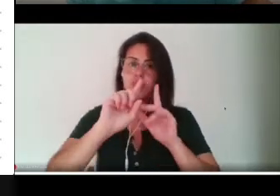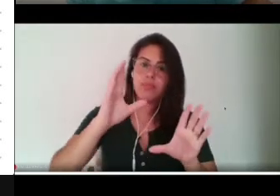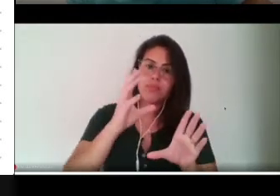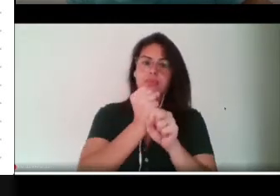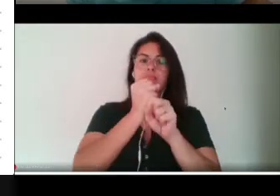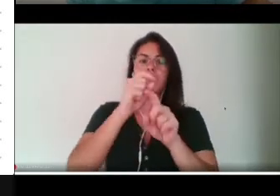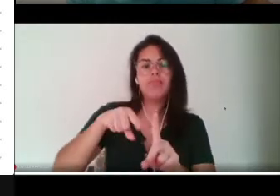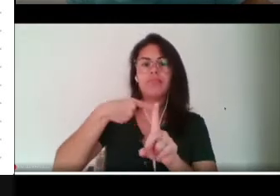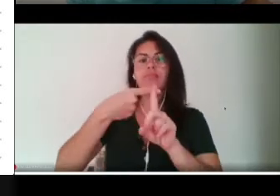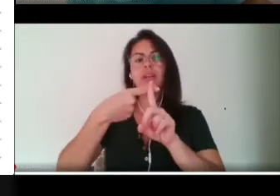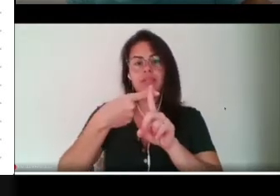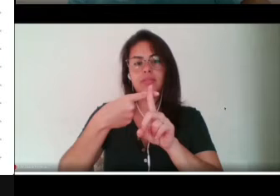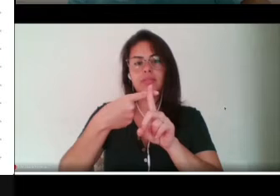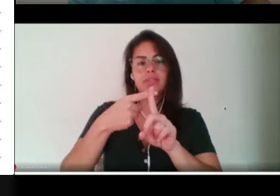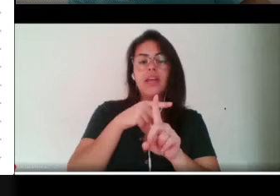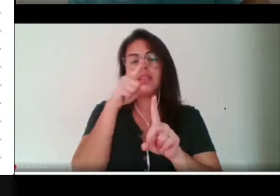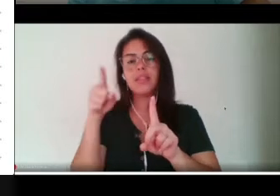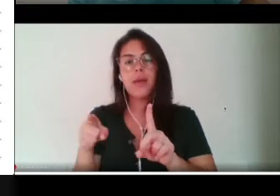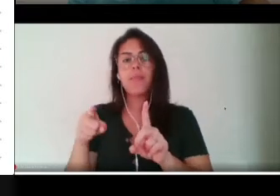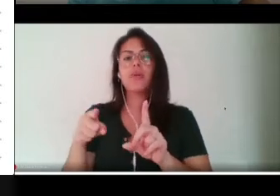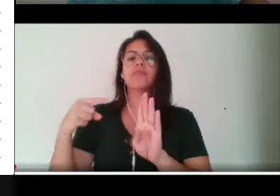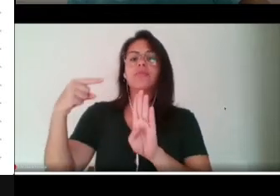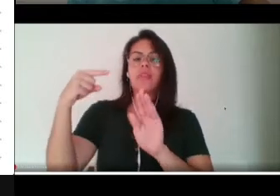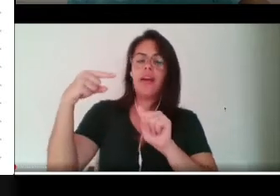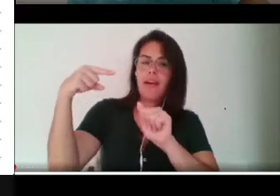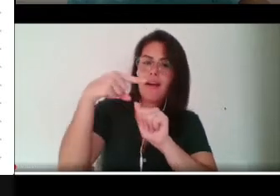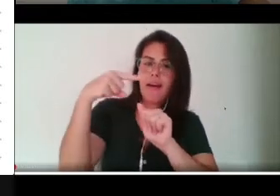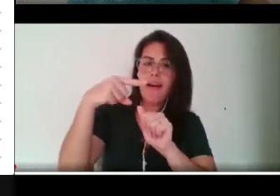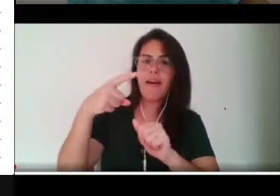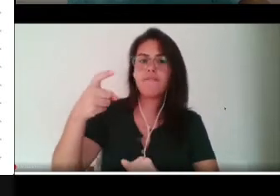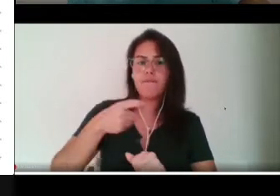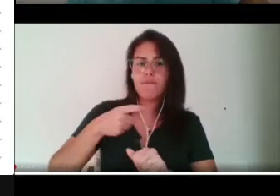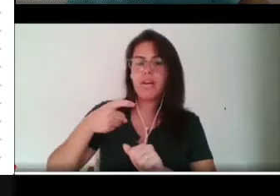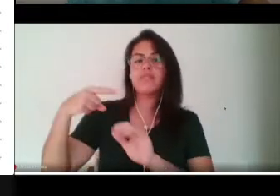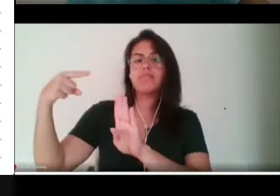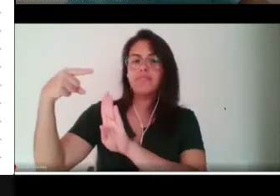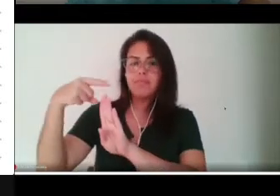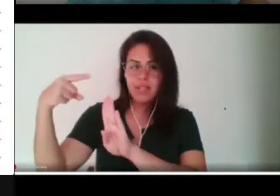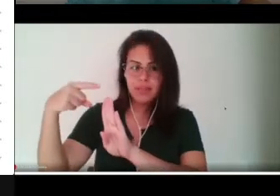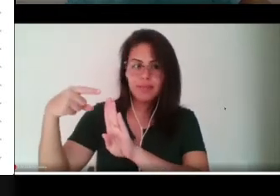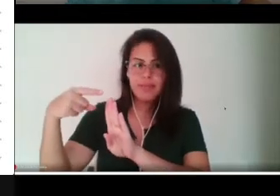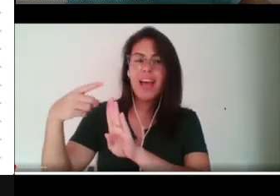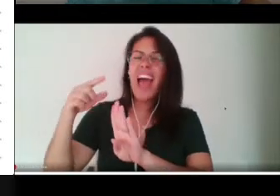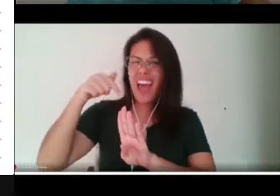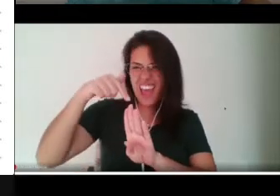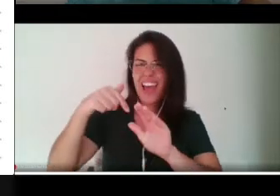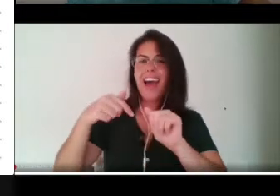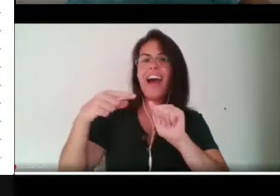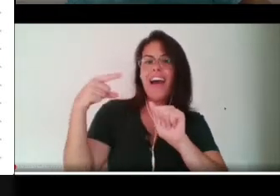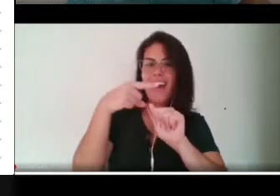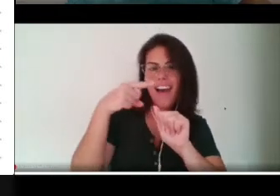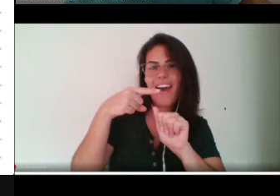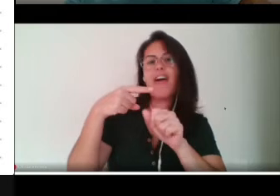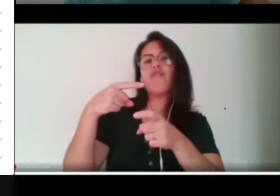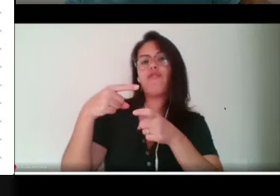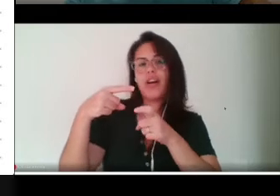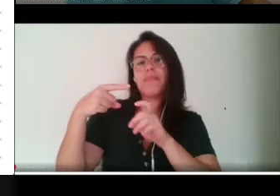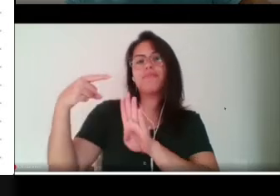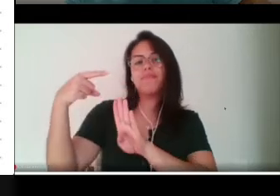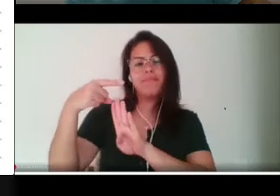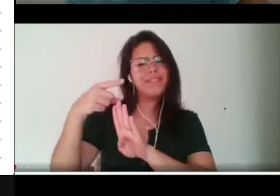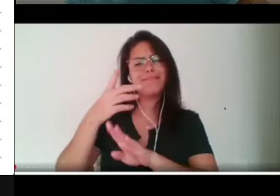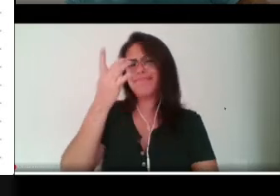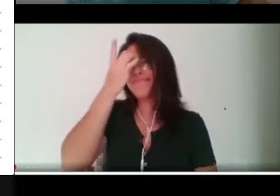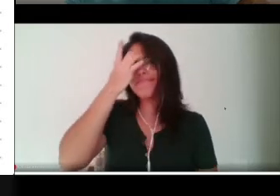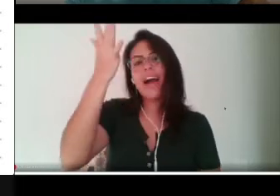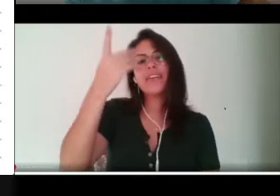vetorial aqui de A com B. O produto vetorial de A com B tá fácil, né? Porque eu só tenho duas componentes em cada